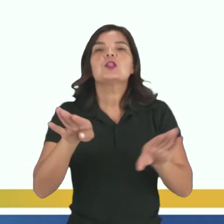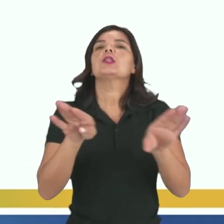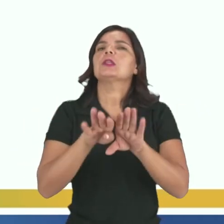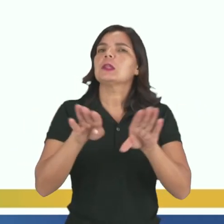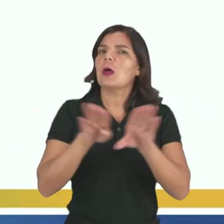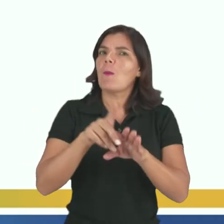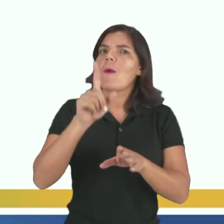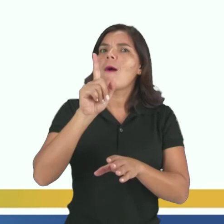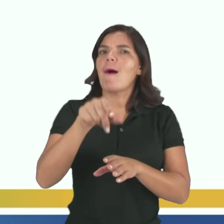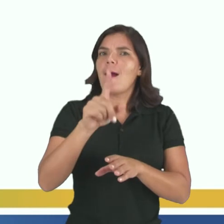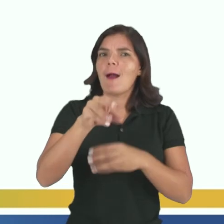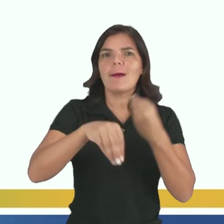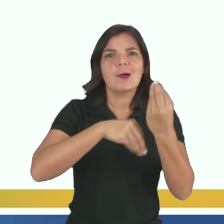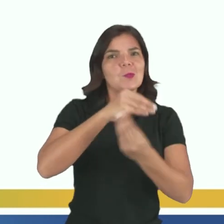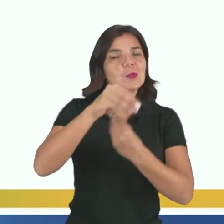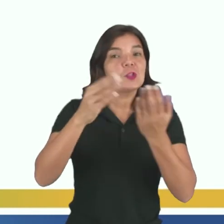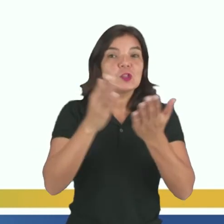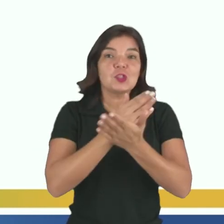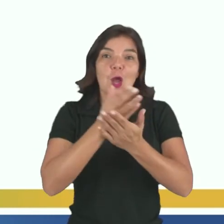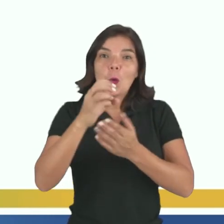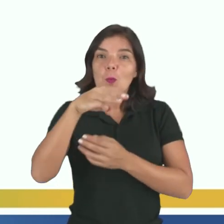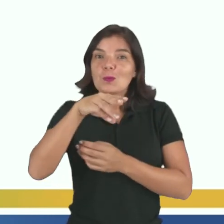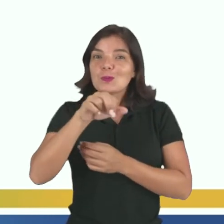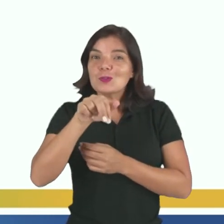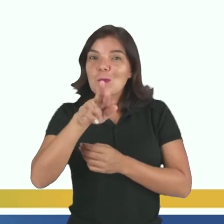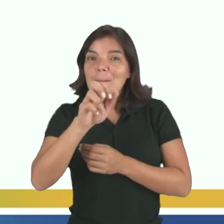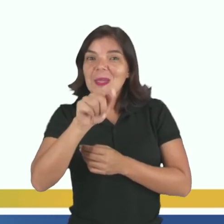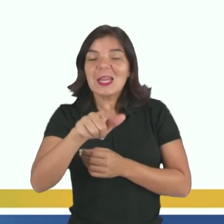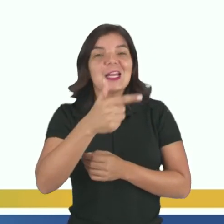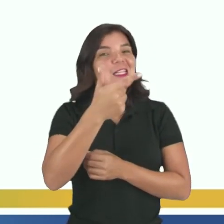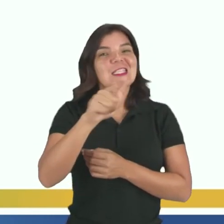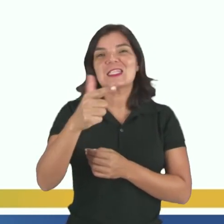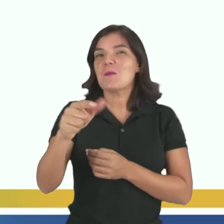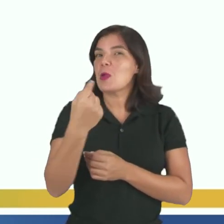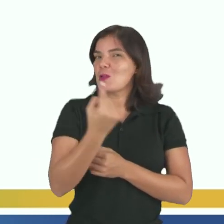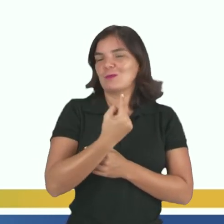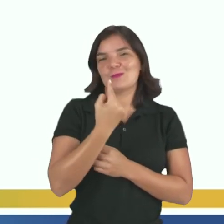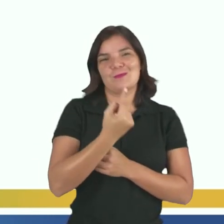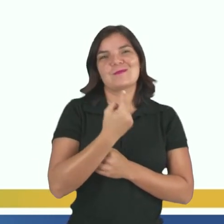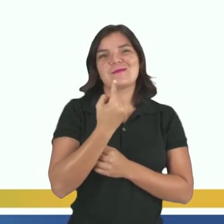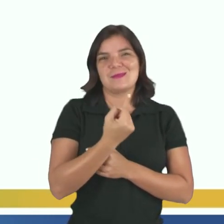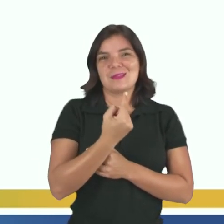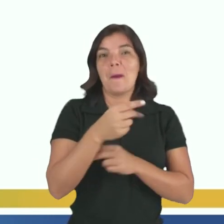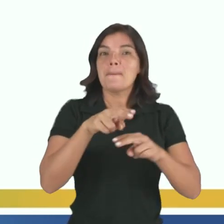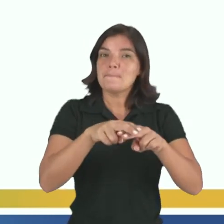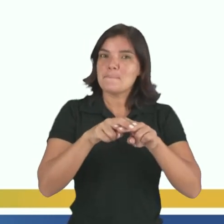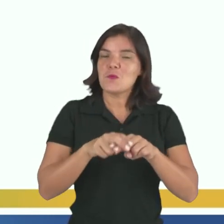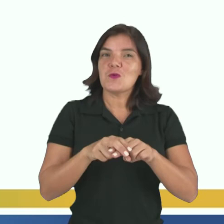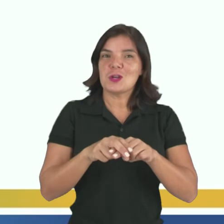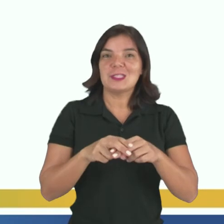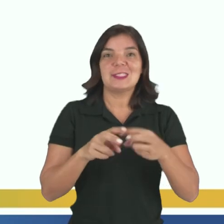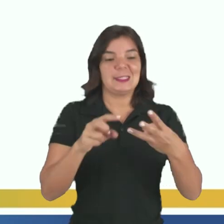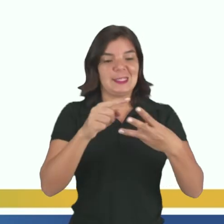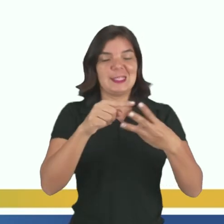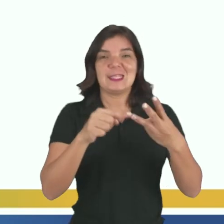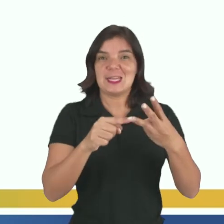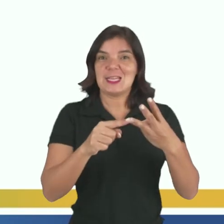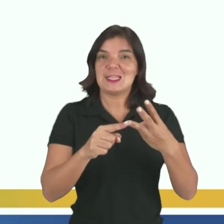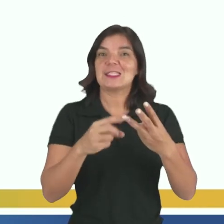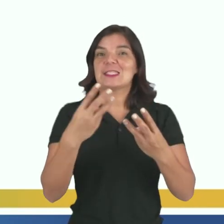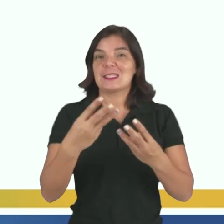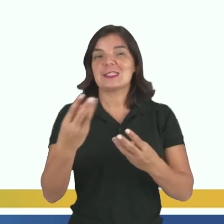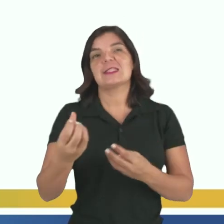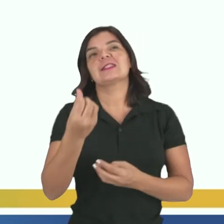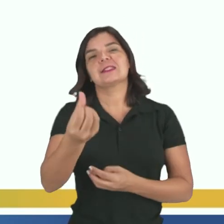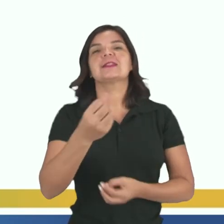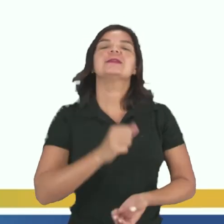também é o resultado da mistura de alguns minerais. Ele também não está necessariamente sozinho. Então, por isso que vai ser 3, 3 e